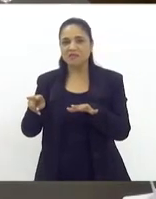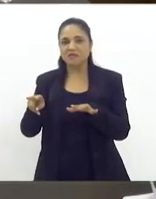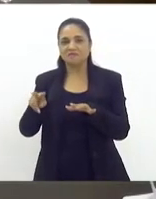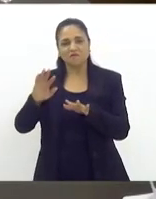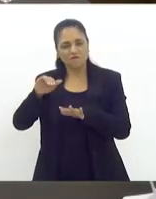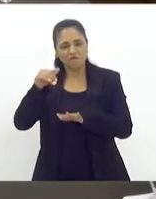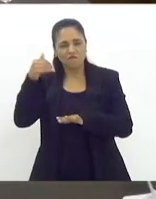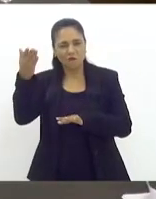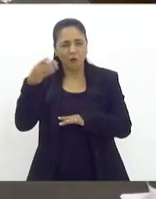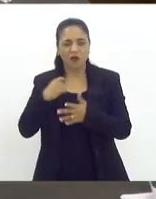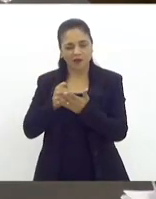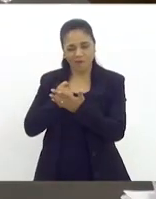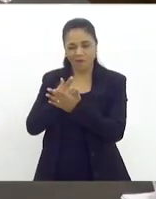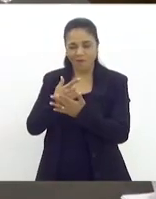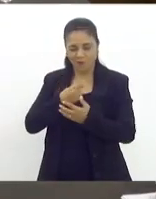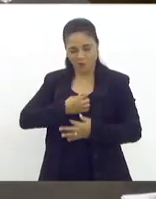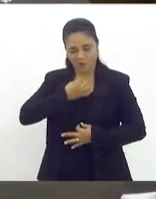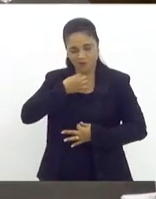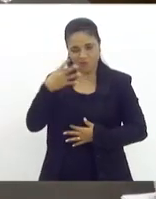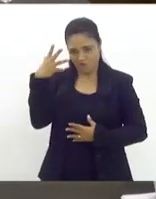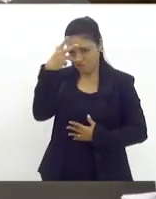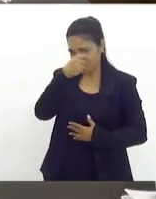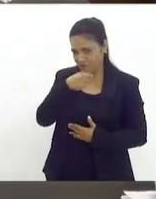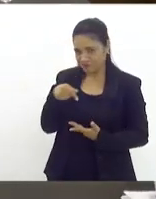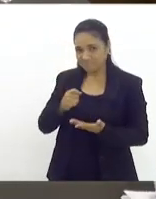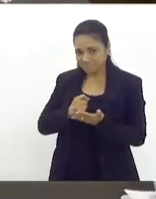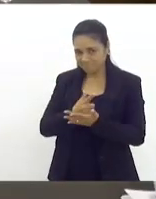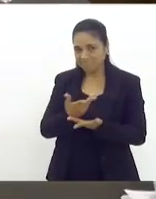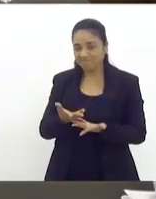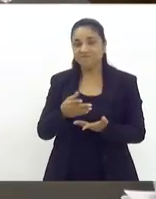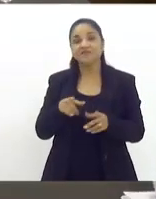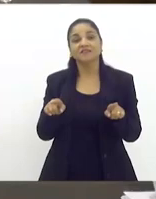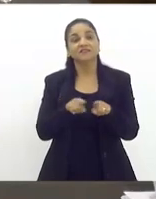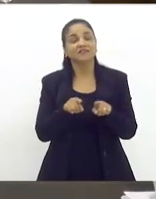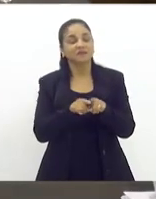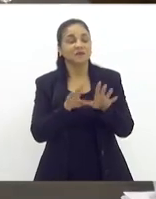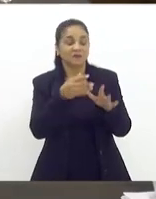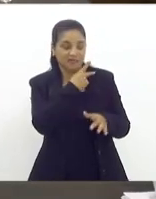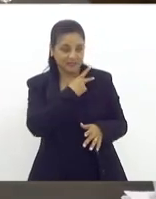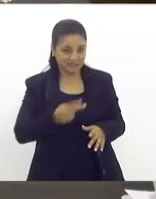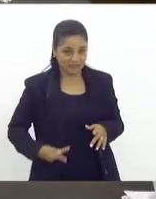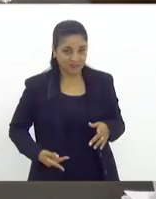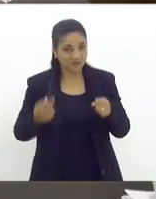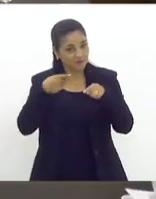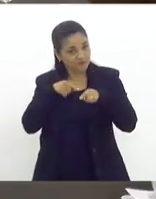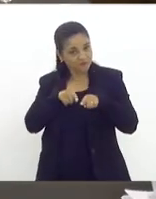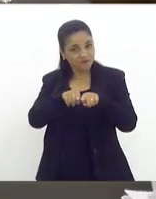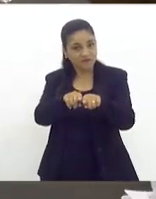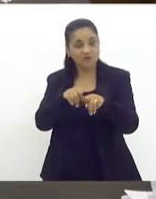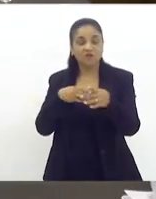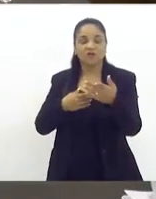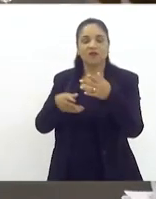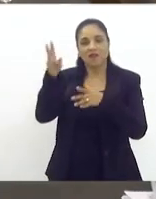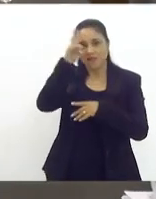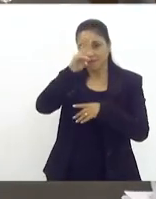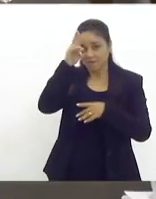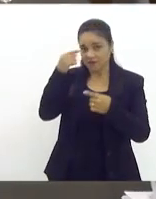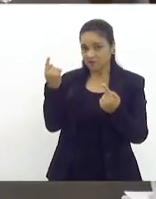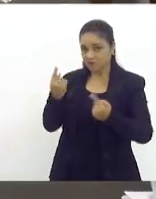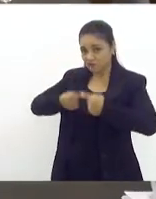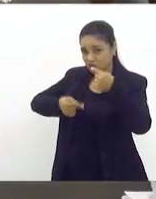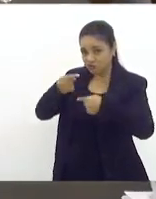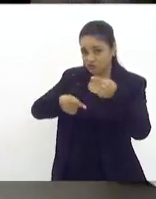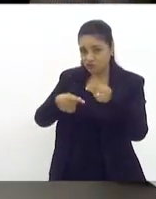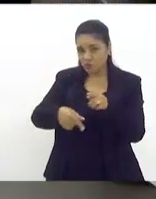lá. Não, presidente, me filiando também, lembrando que quando a gente discutiu, Luiz Paulo, isso